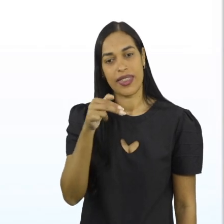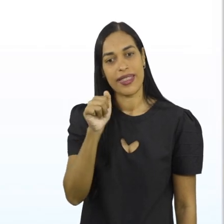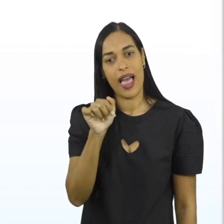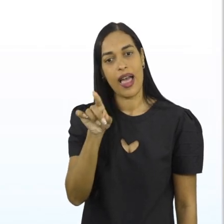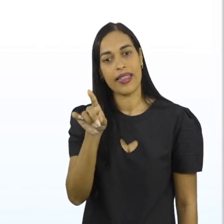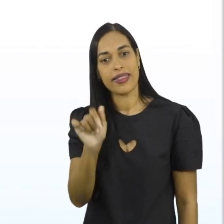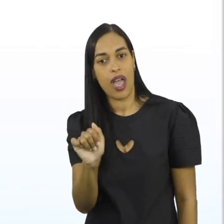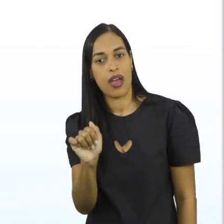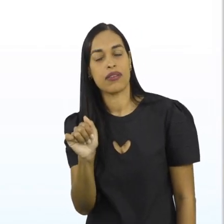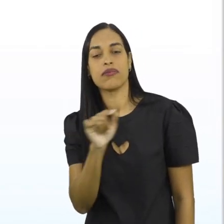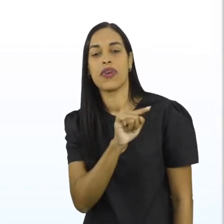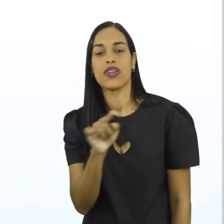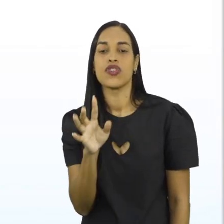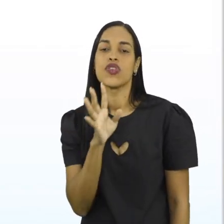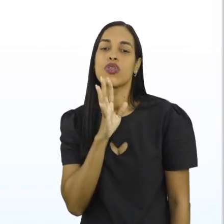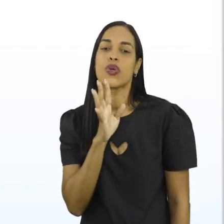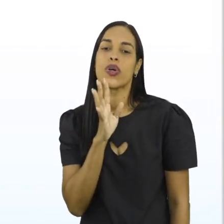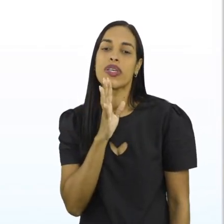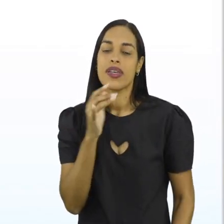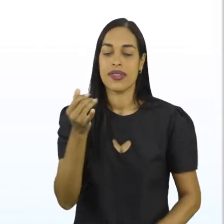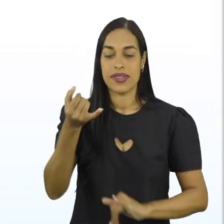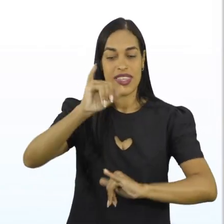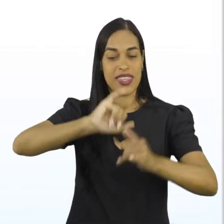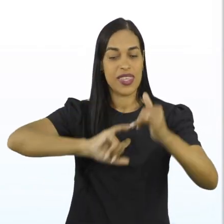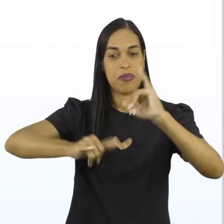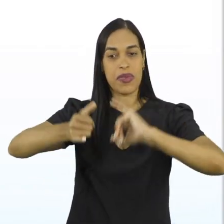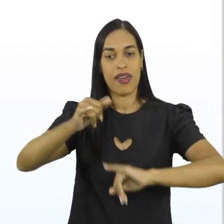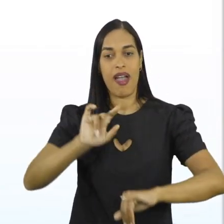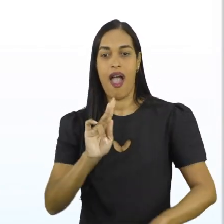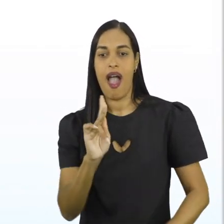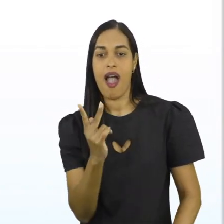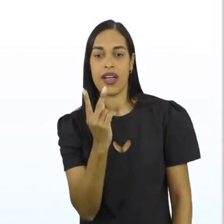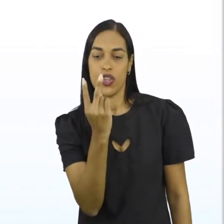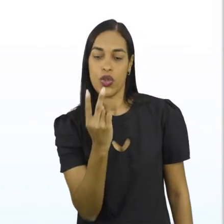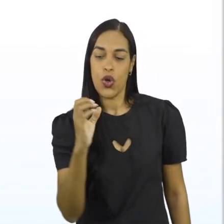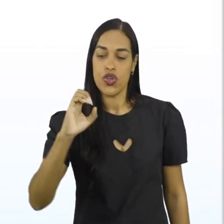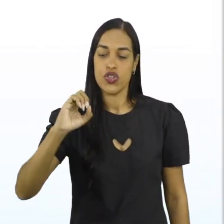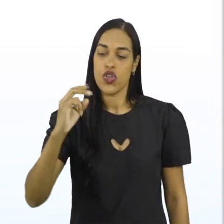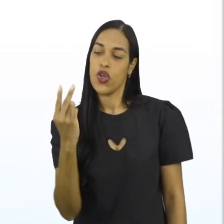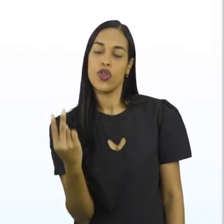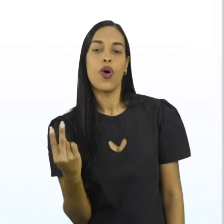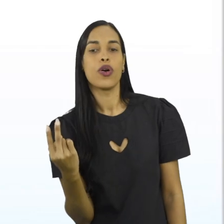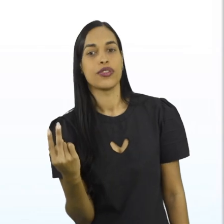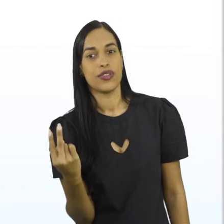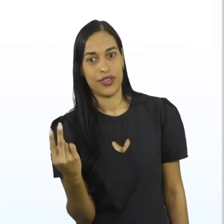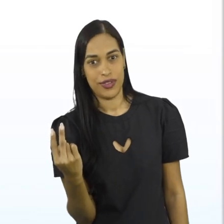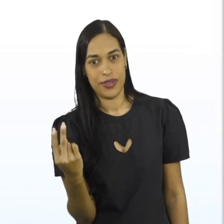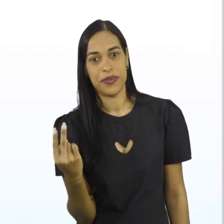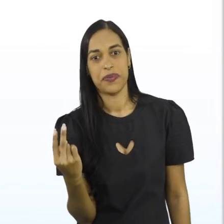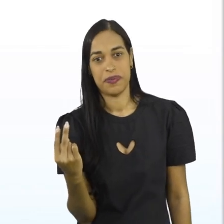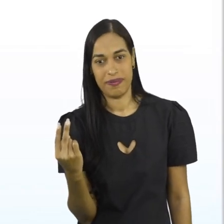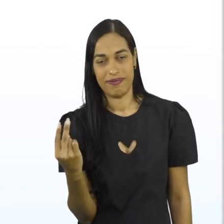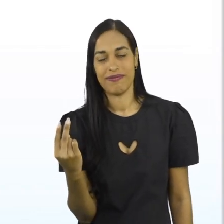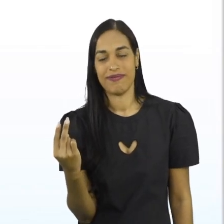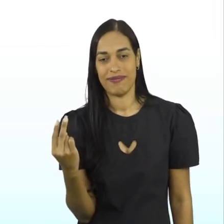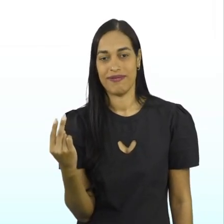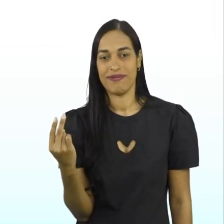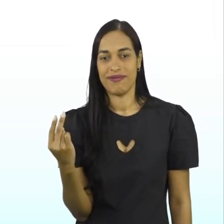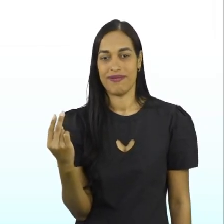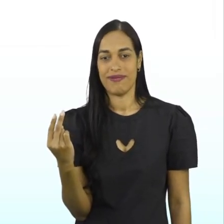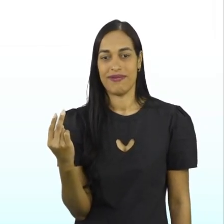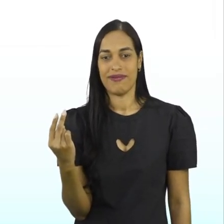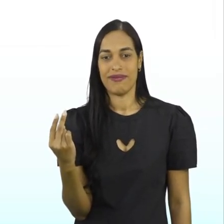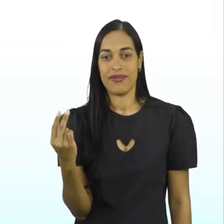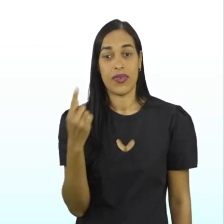que é o que a gente conhece na química como H2O2, que é o peróxido de hidrogênio. Aí, Léo, traz para mim